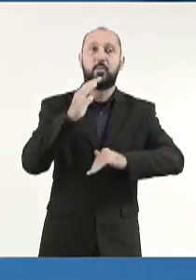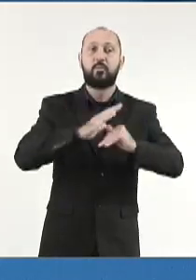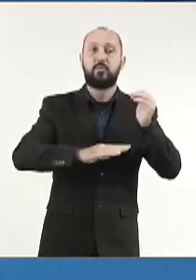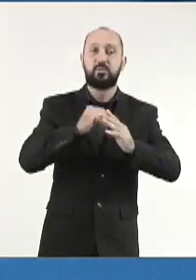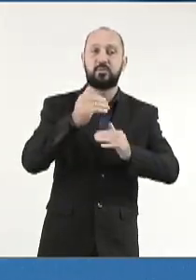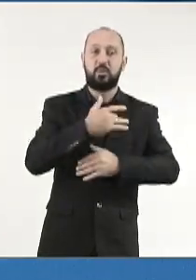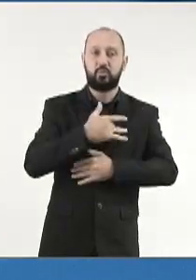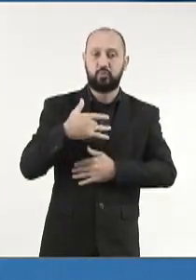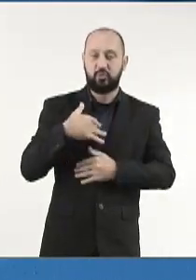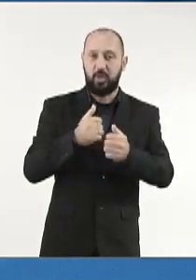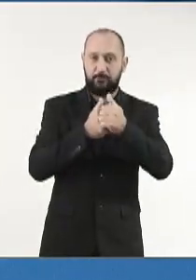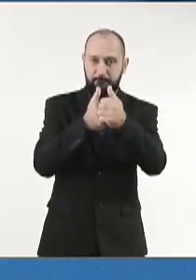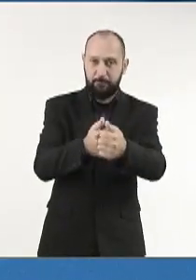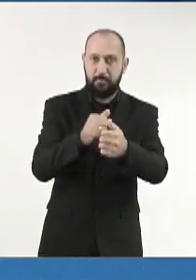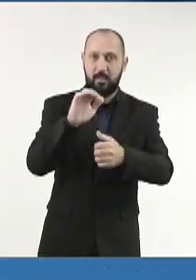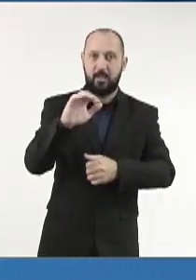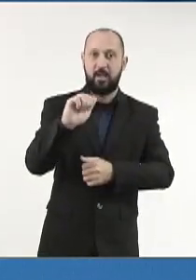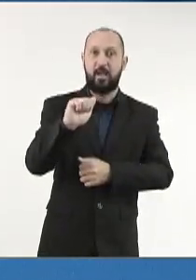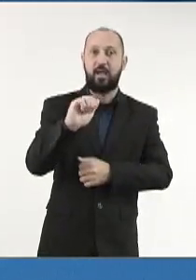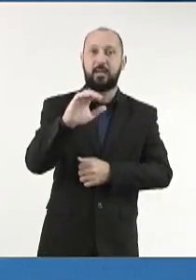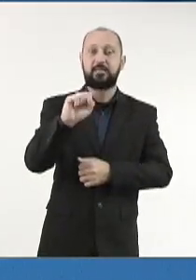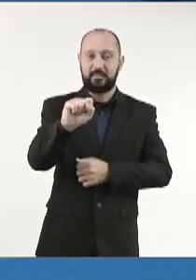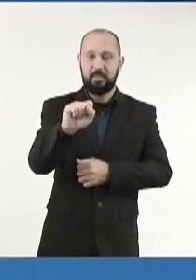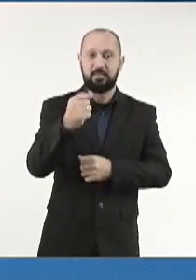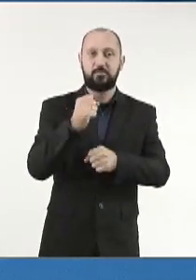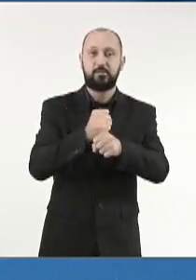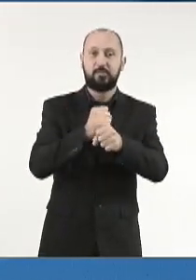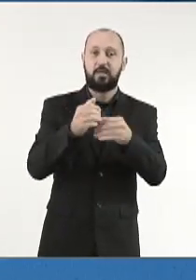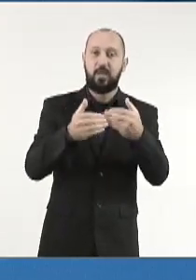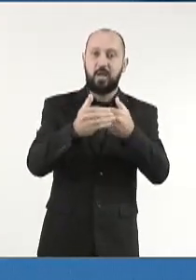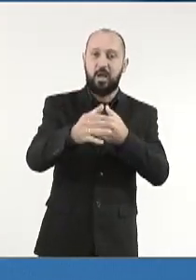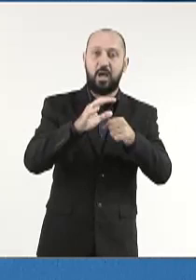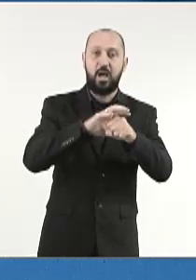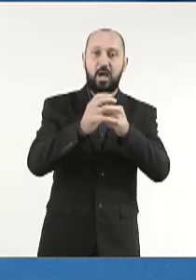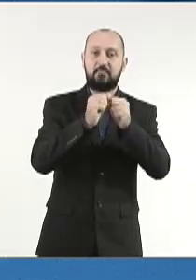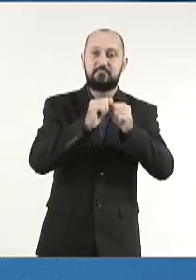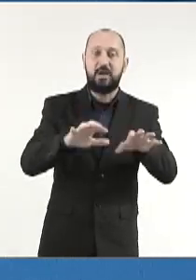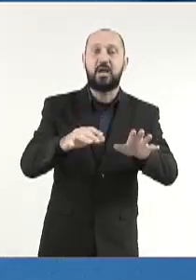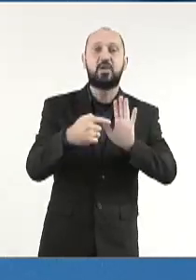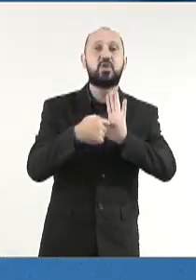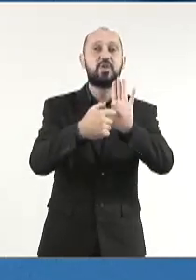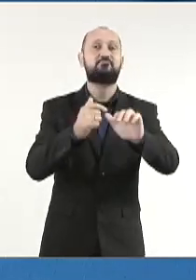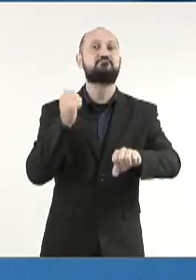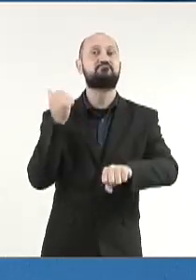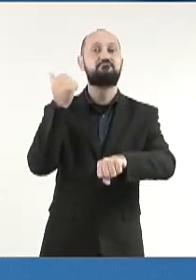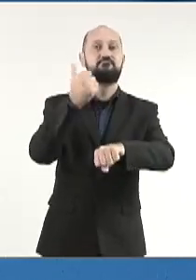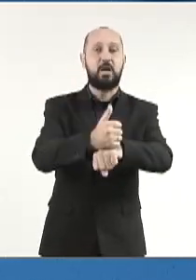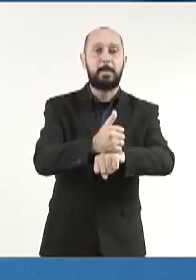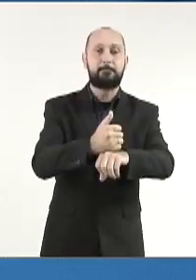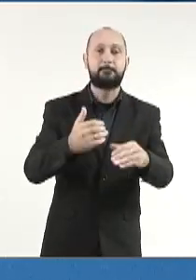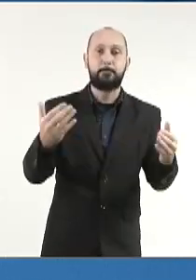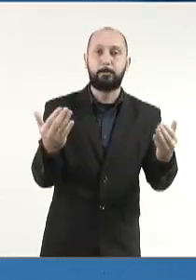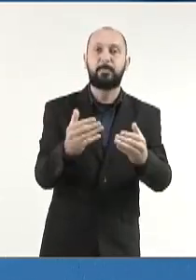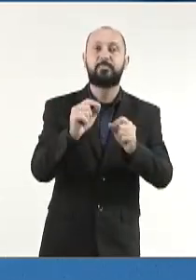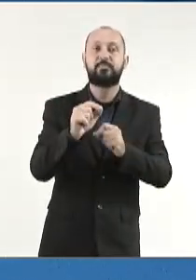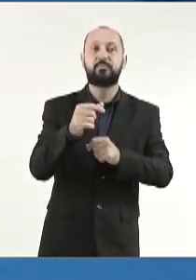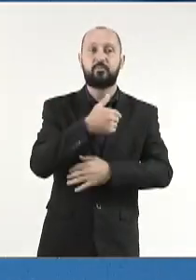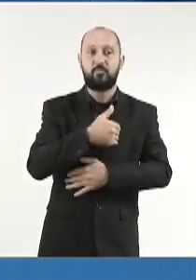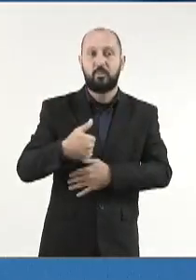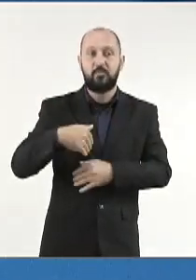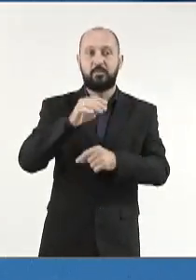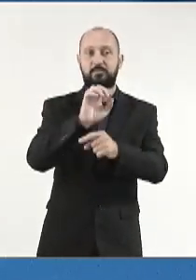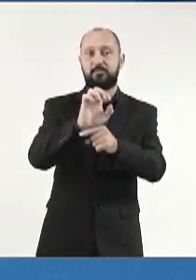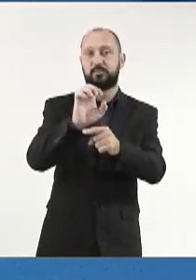temos acompanhado esse trabalho ao longo de toda a pandemia, onde se destacaram e hoje o governo